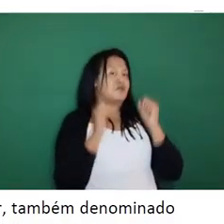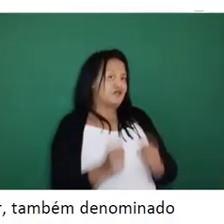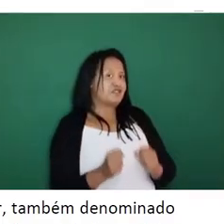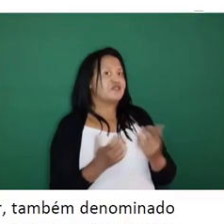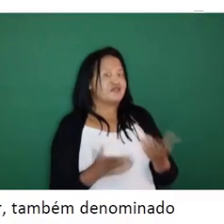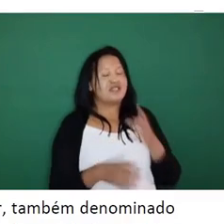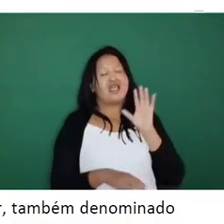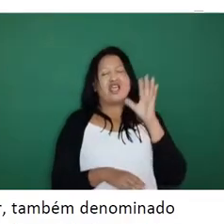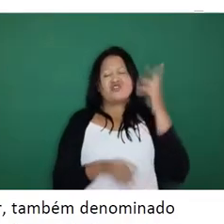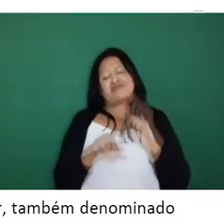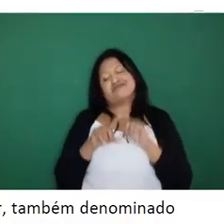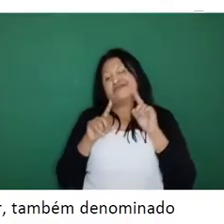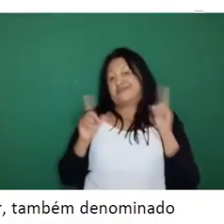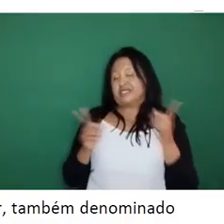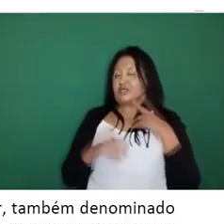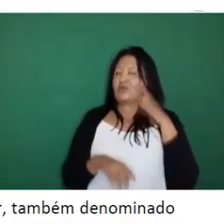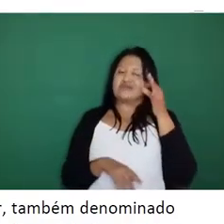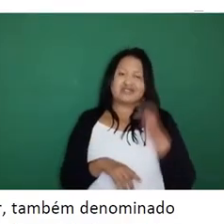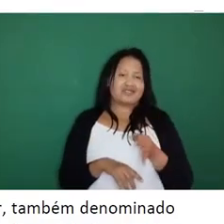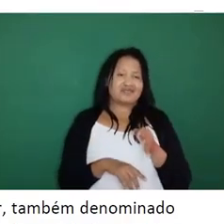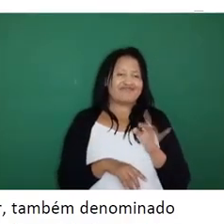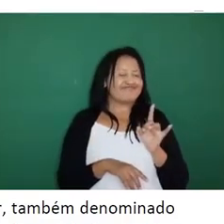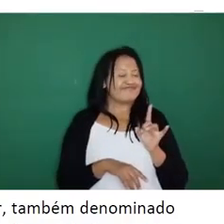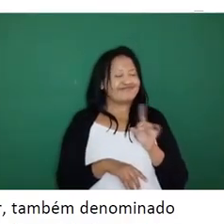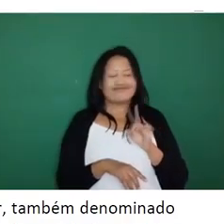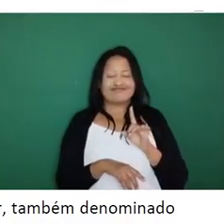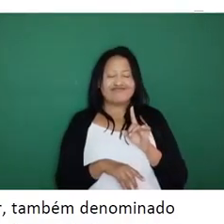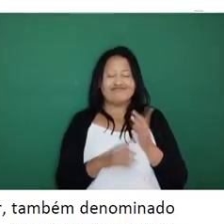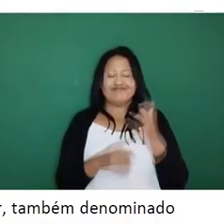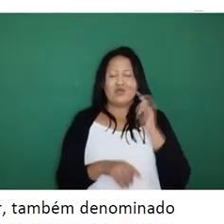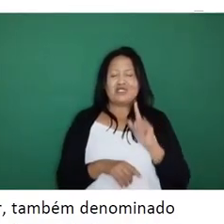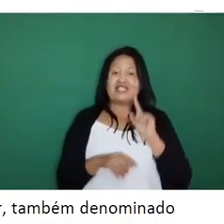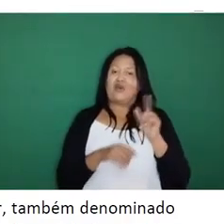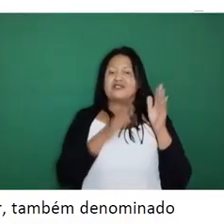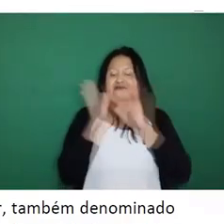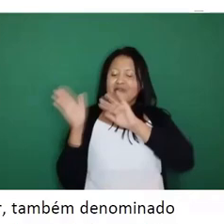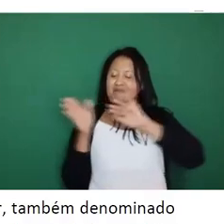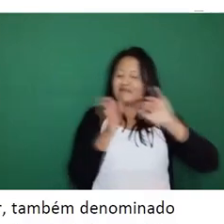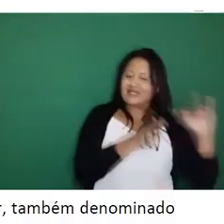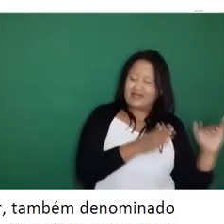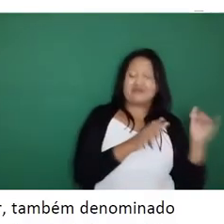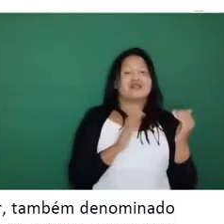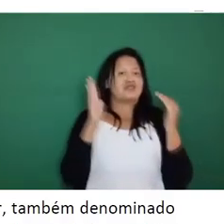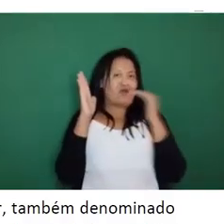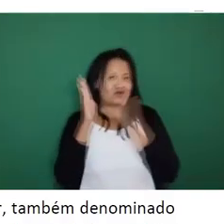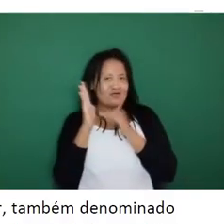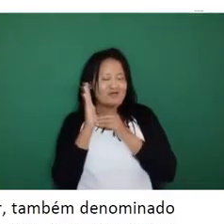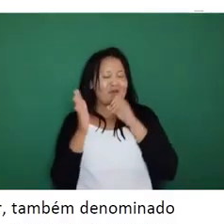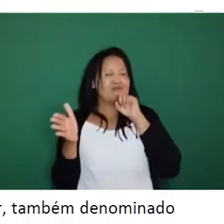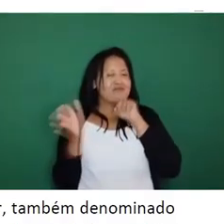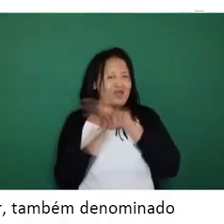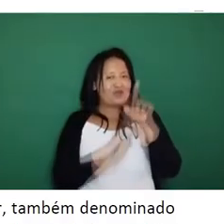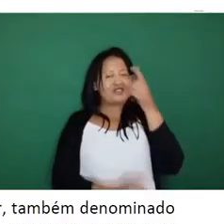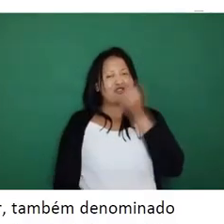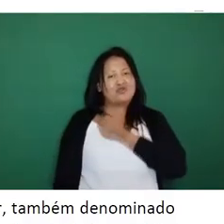de resolver mas com certeza não passou por isso então a gente vai passar para a nossa última questão que a questão